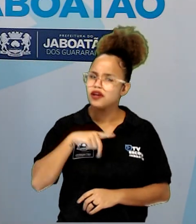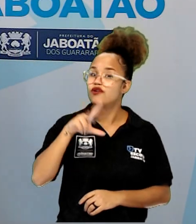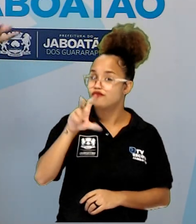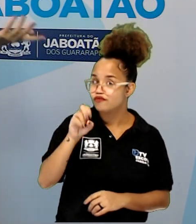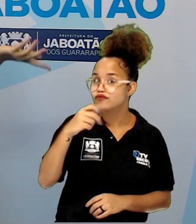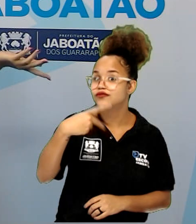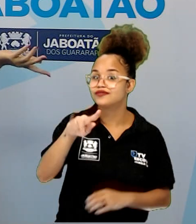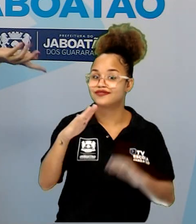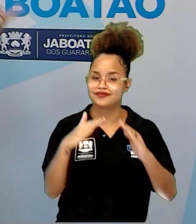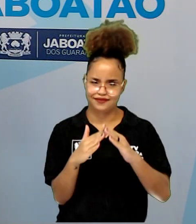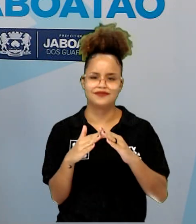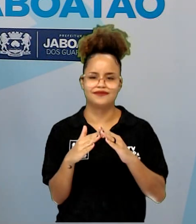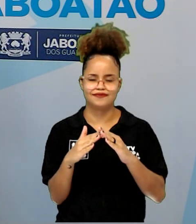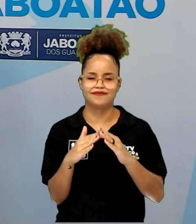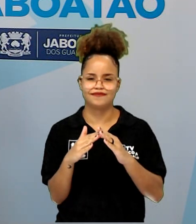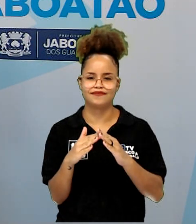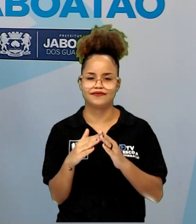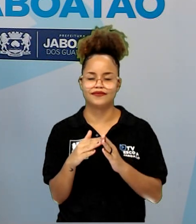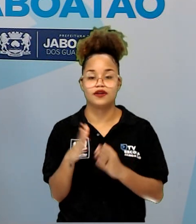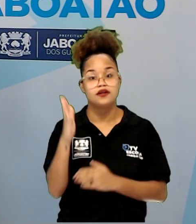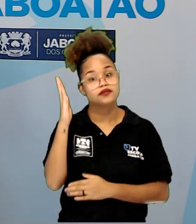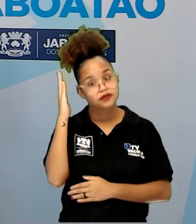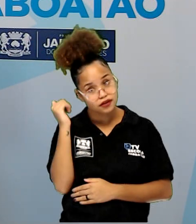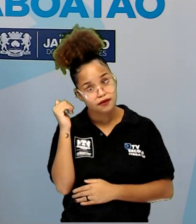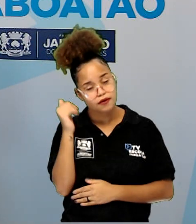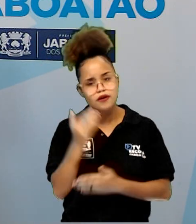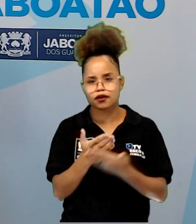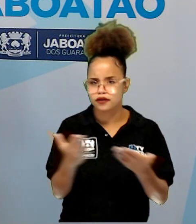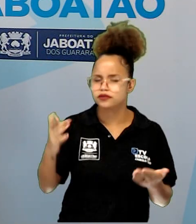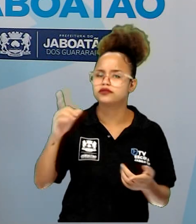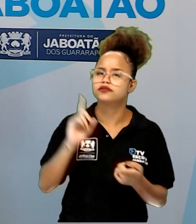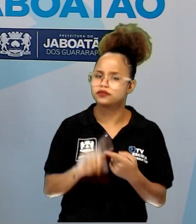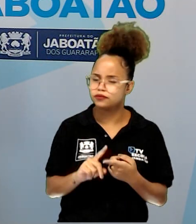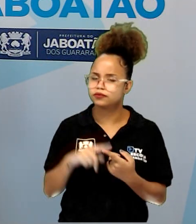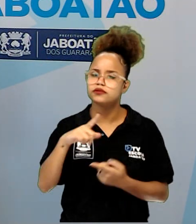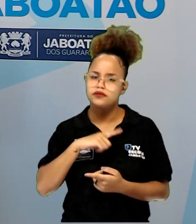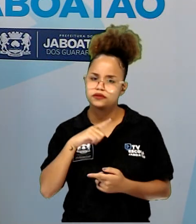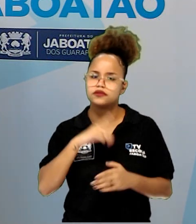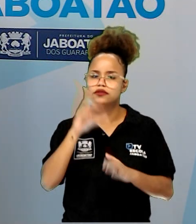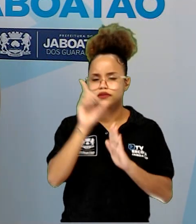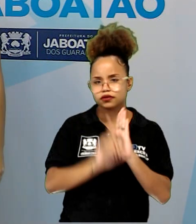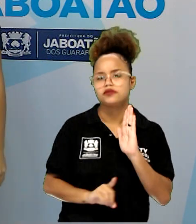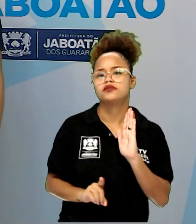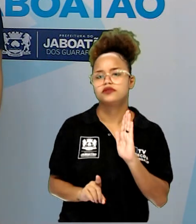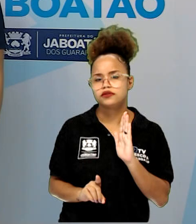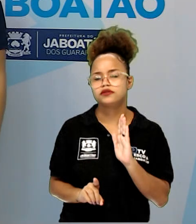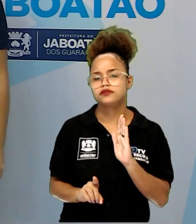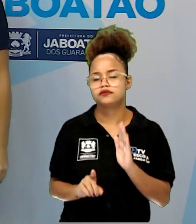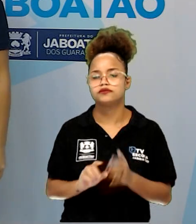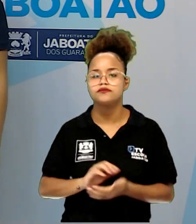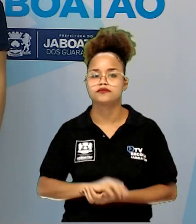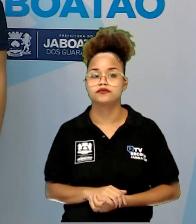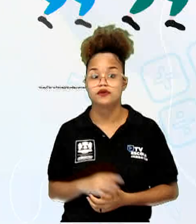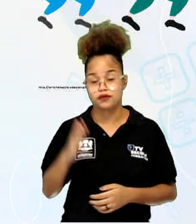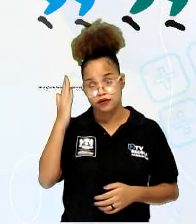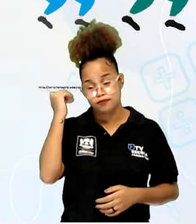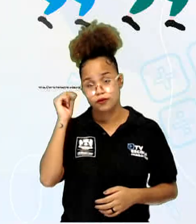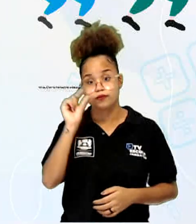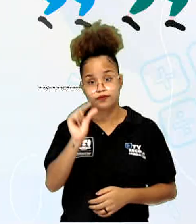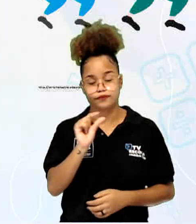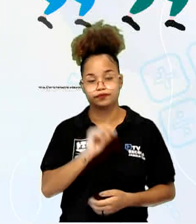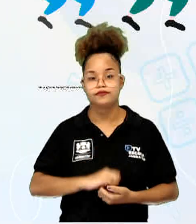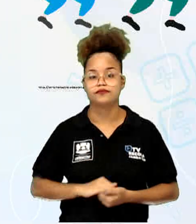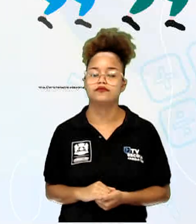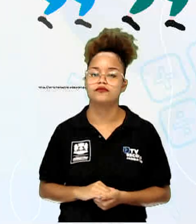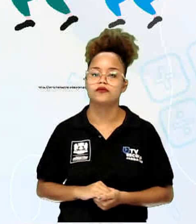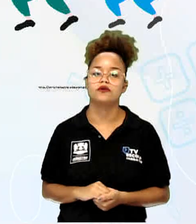casa? Vovó? Saibam que eles também têm os direitos que lhes são garantidos. Vamos saber um pouco.